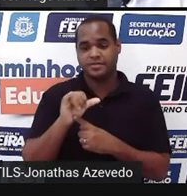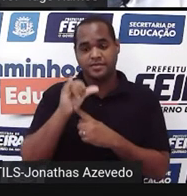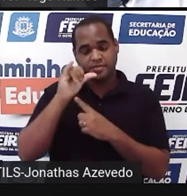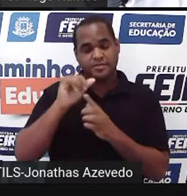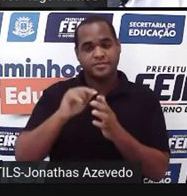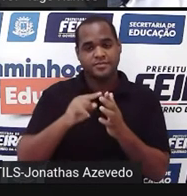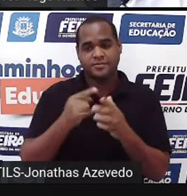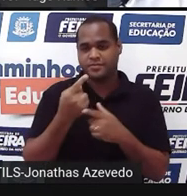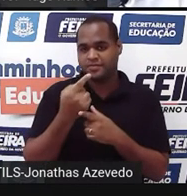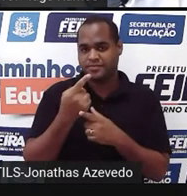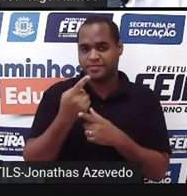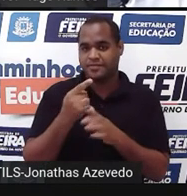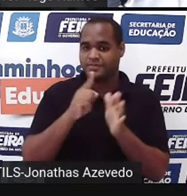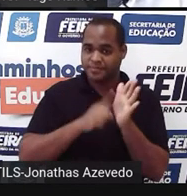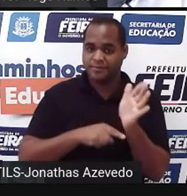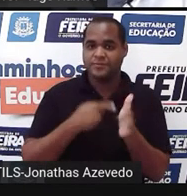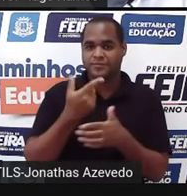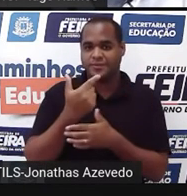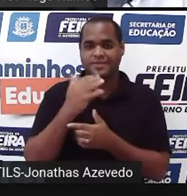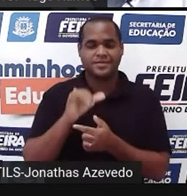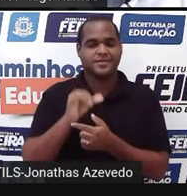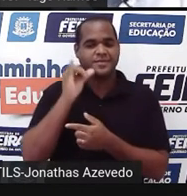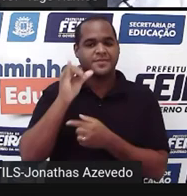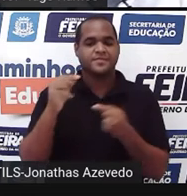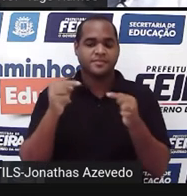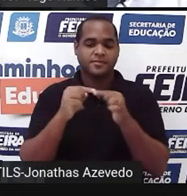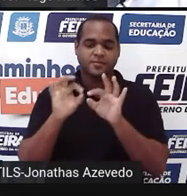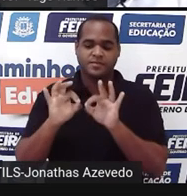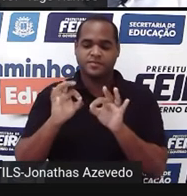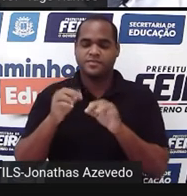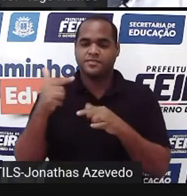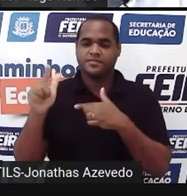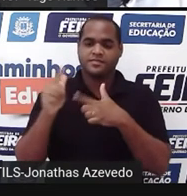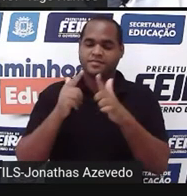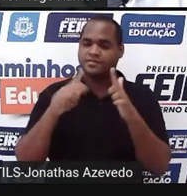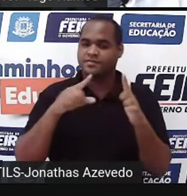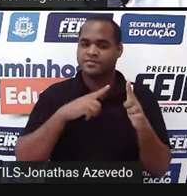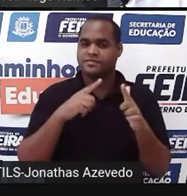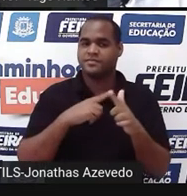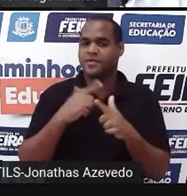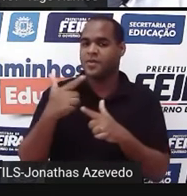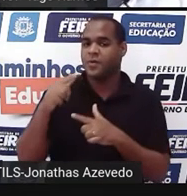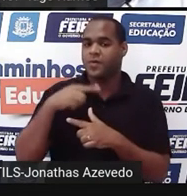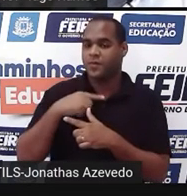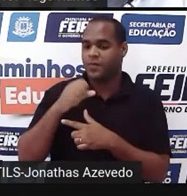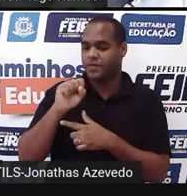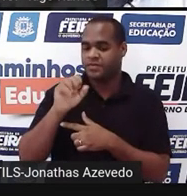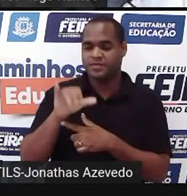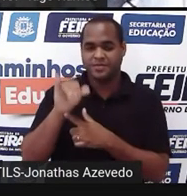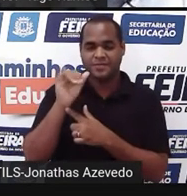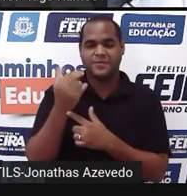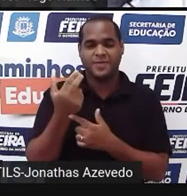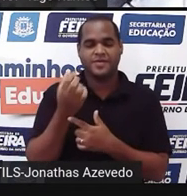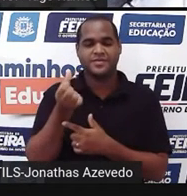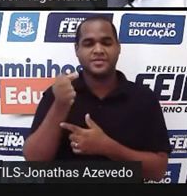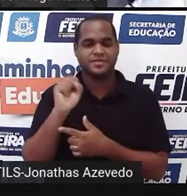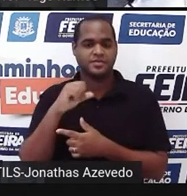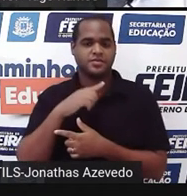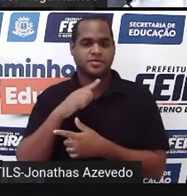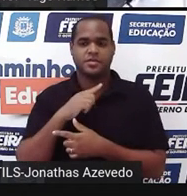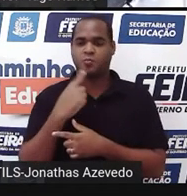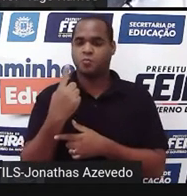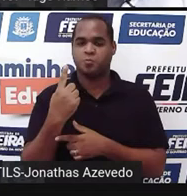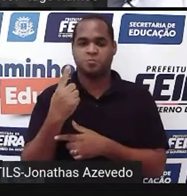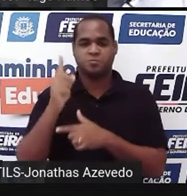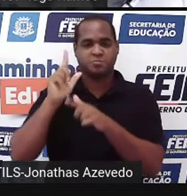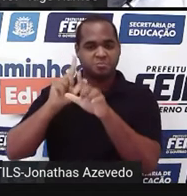que é 12 - 12 y o resto eu vou repetir mais 8 Y = 68 agora eu tenho a equação com uma incógnita